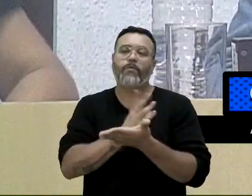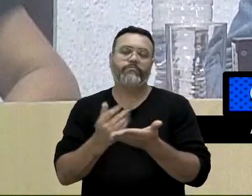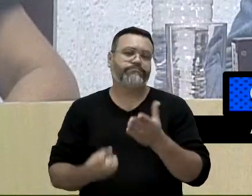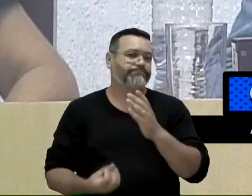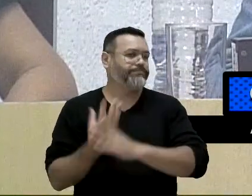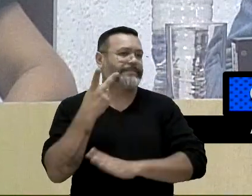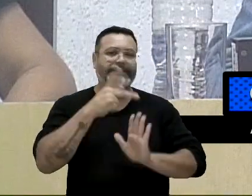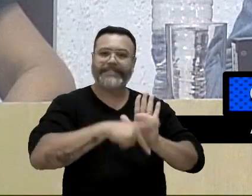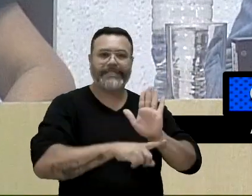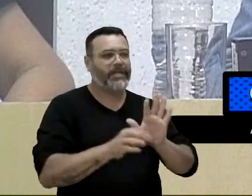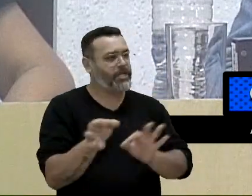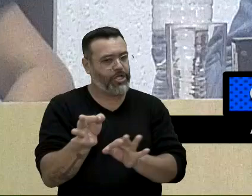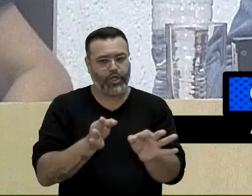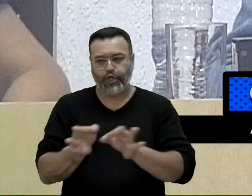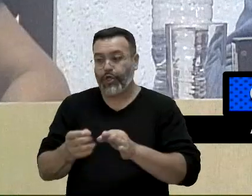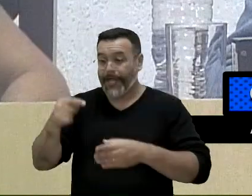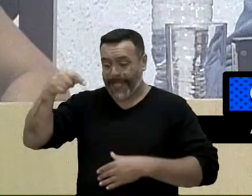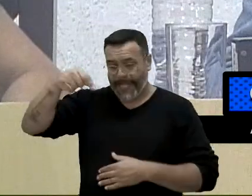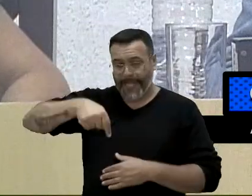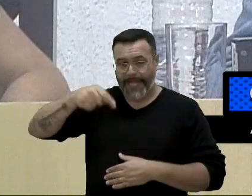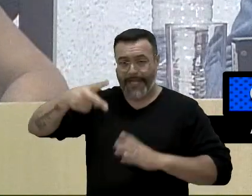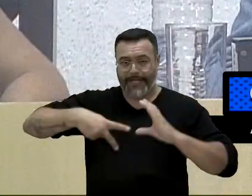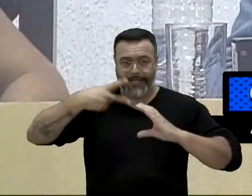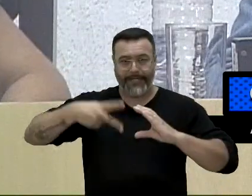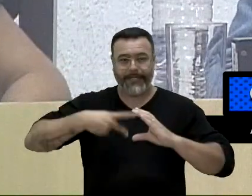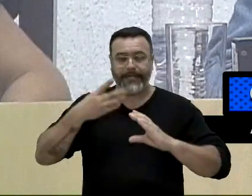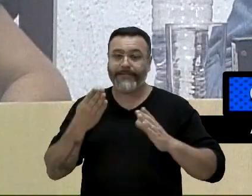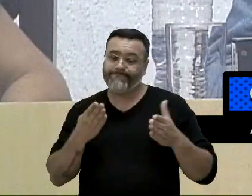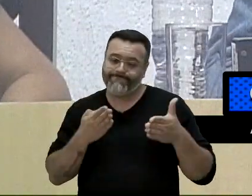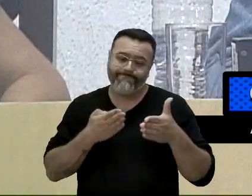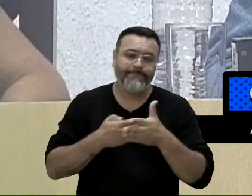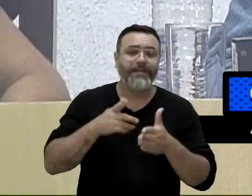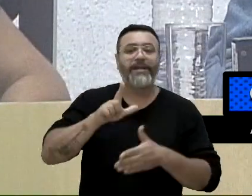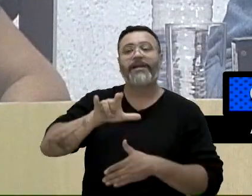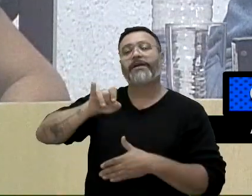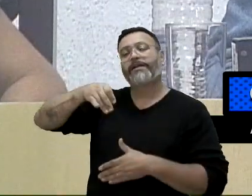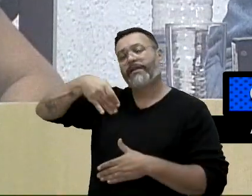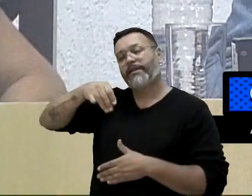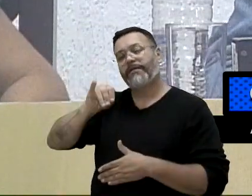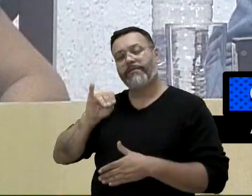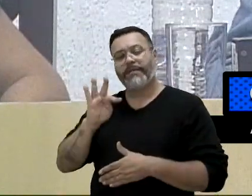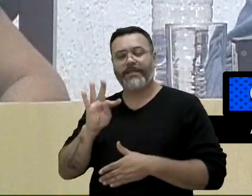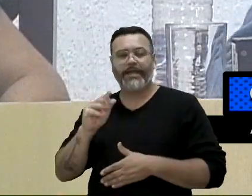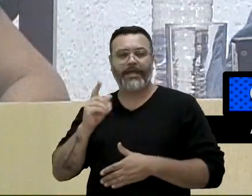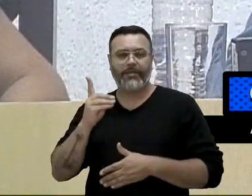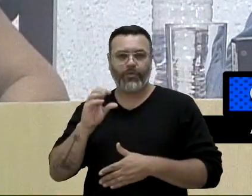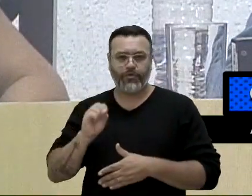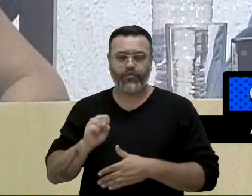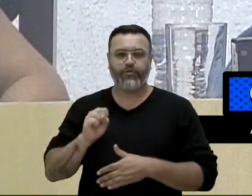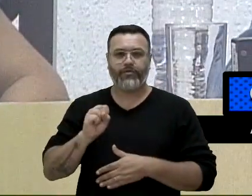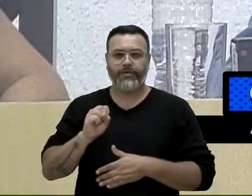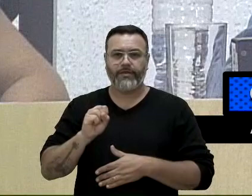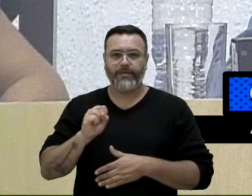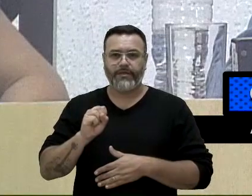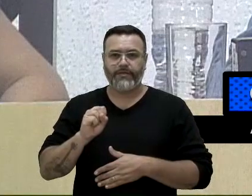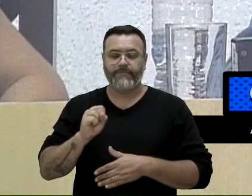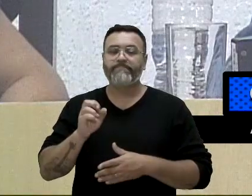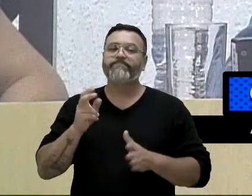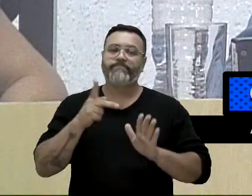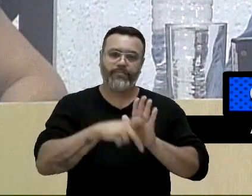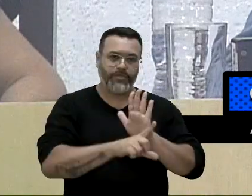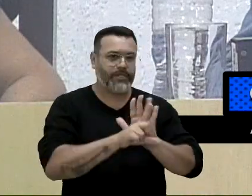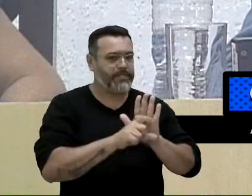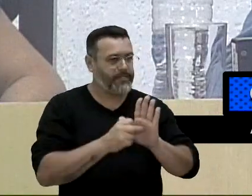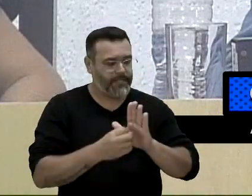aqui dentro da casa nós ficamos limitados, nós não podemos criar esses projetos de leis, mas com certeza há outros projetos que a